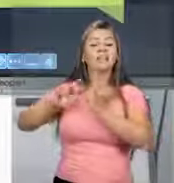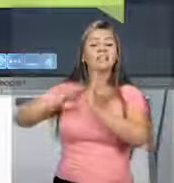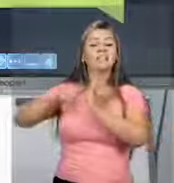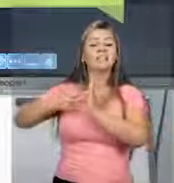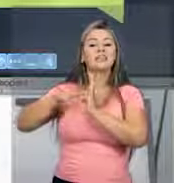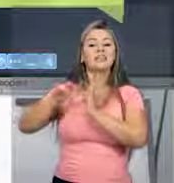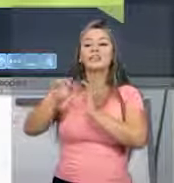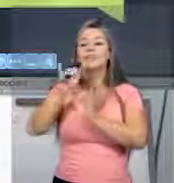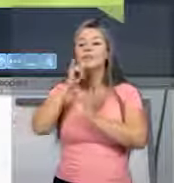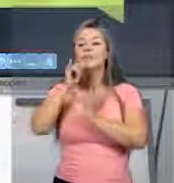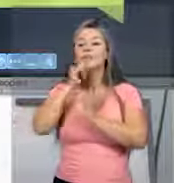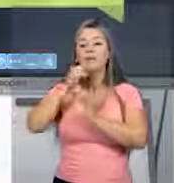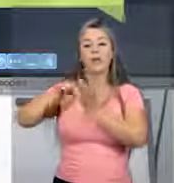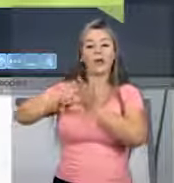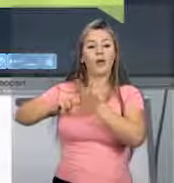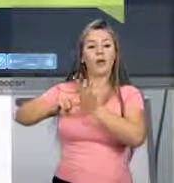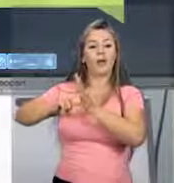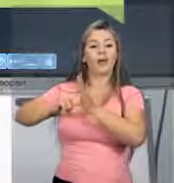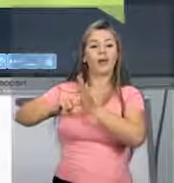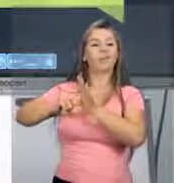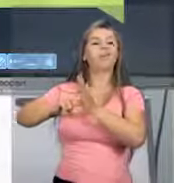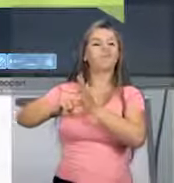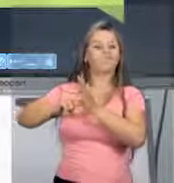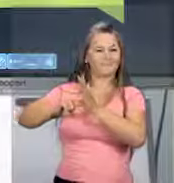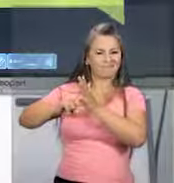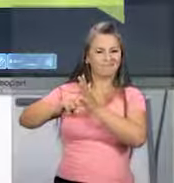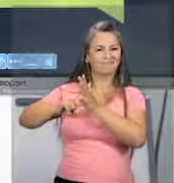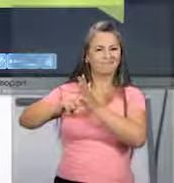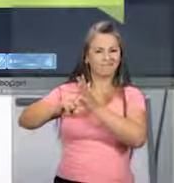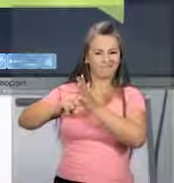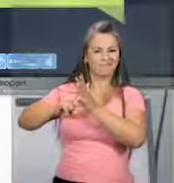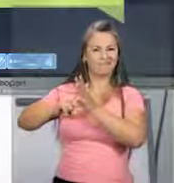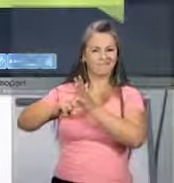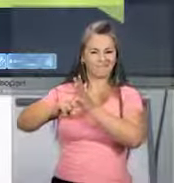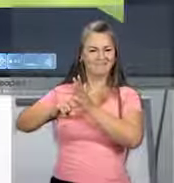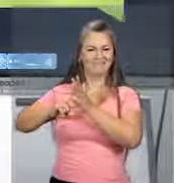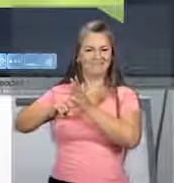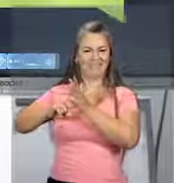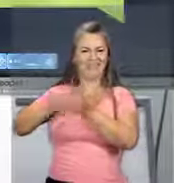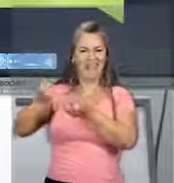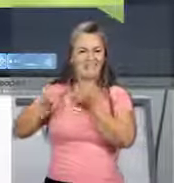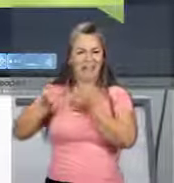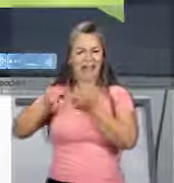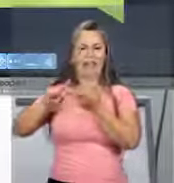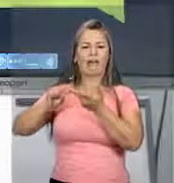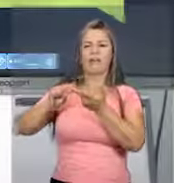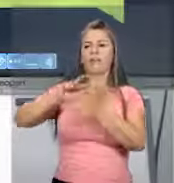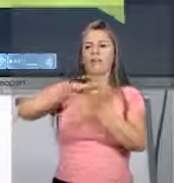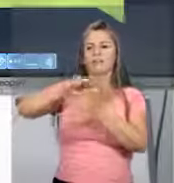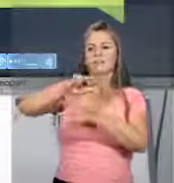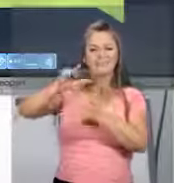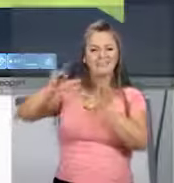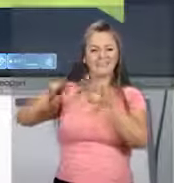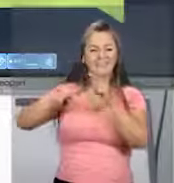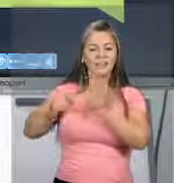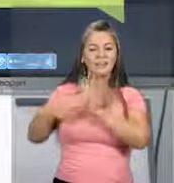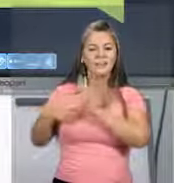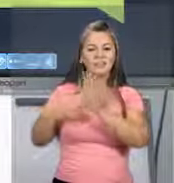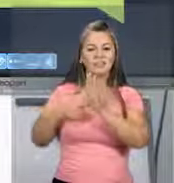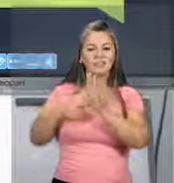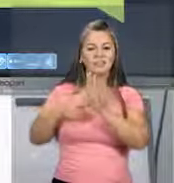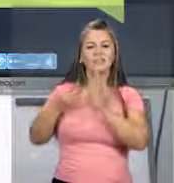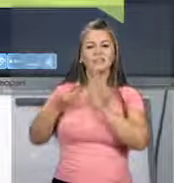dos transformadores. Olha aí o eletromagnetismo, olha aí a distribuição de energia chegando nas